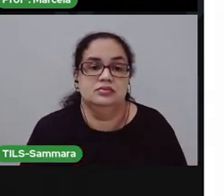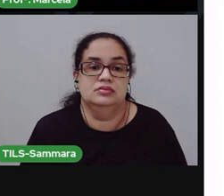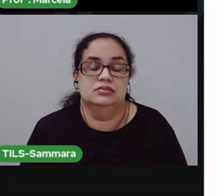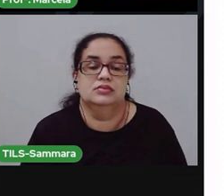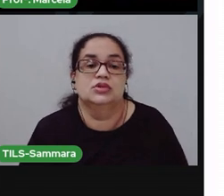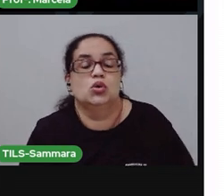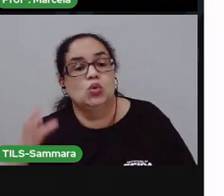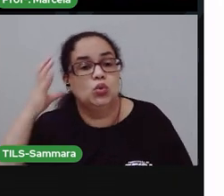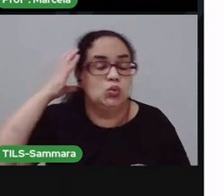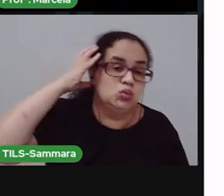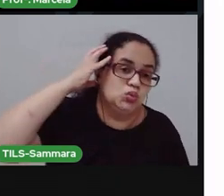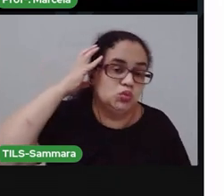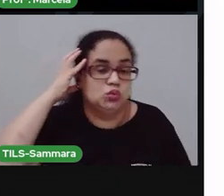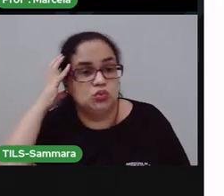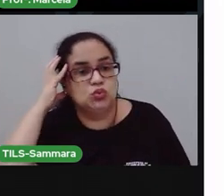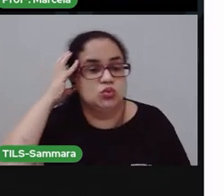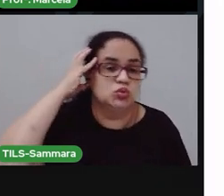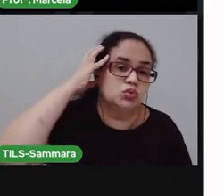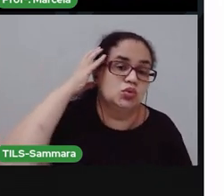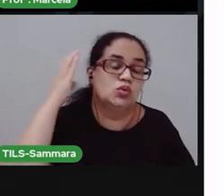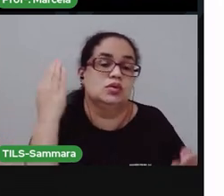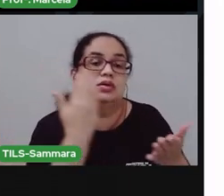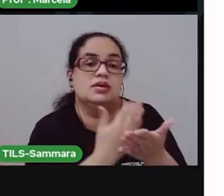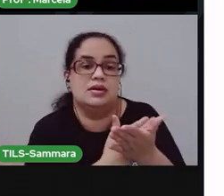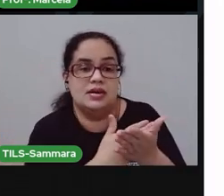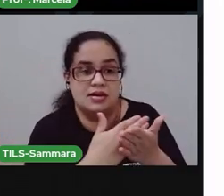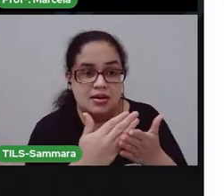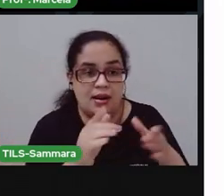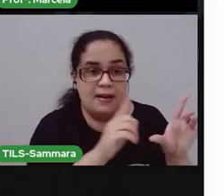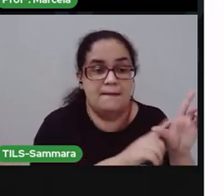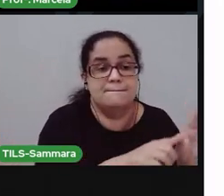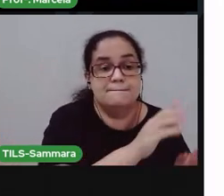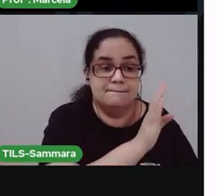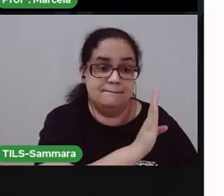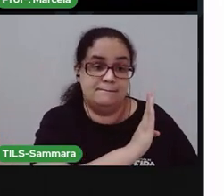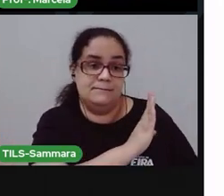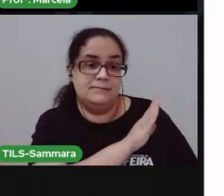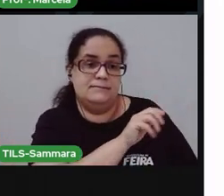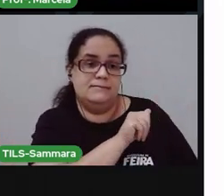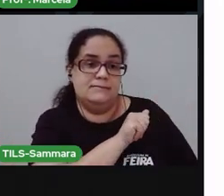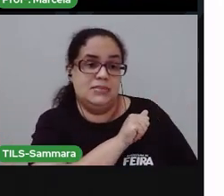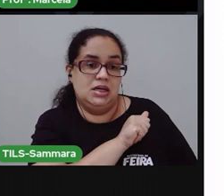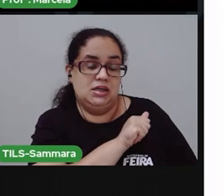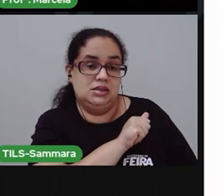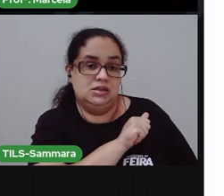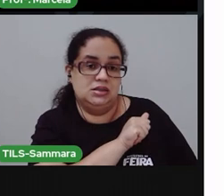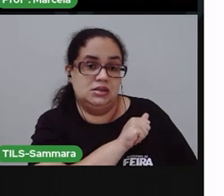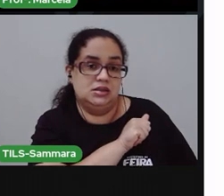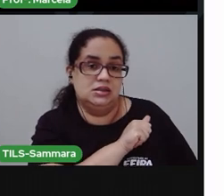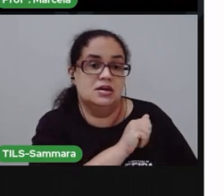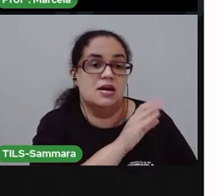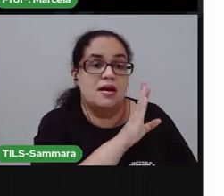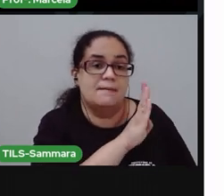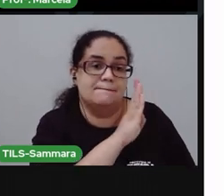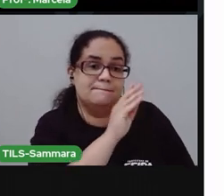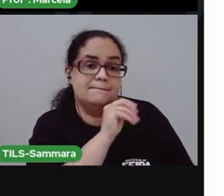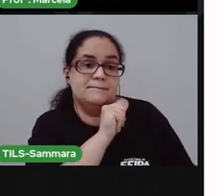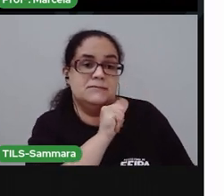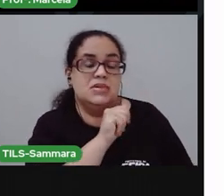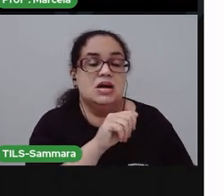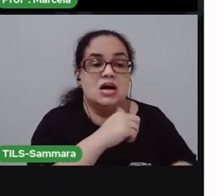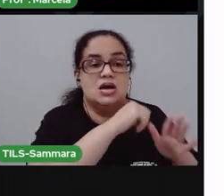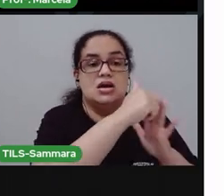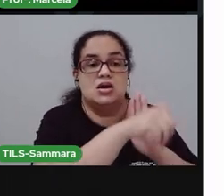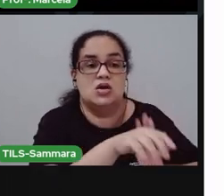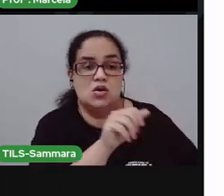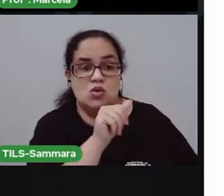E o som inicial dessa palavra é o ba, né? Que está gritando esse A. O som que a